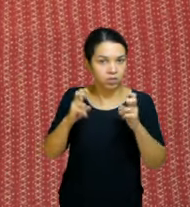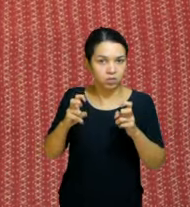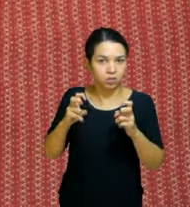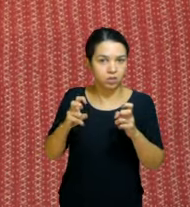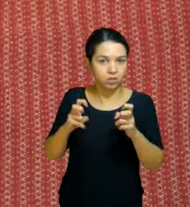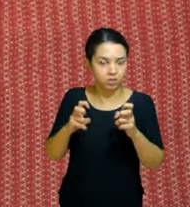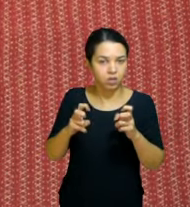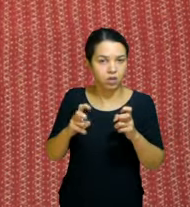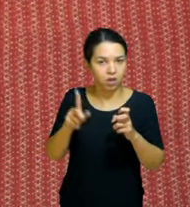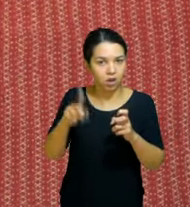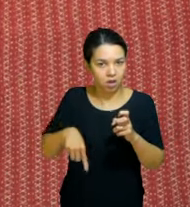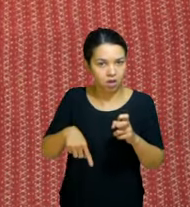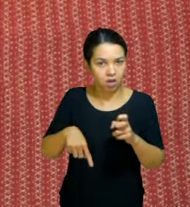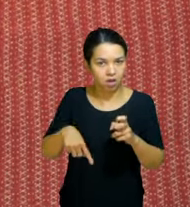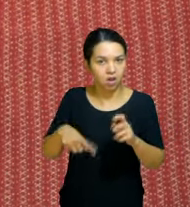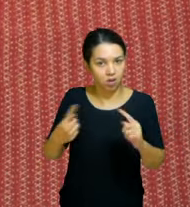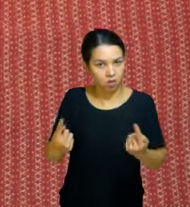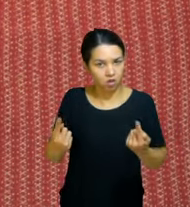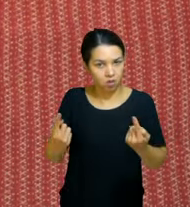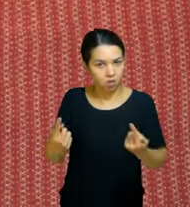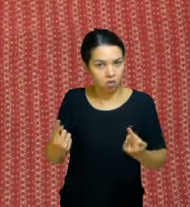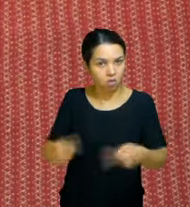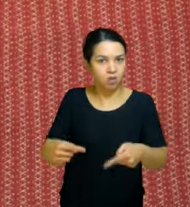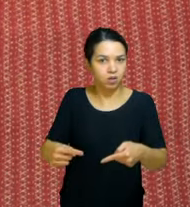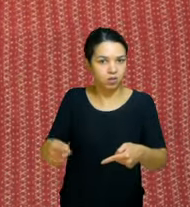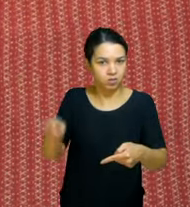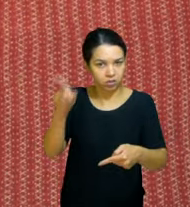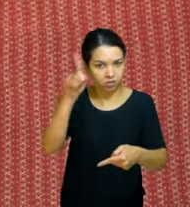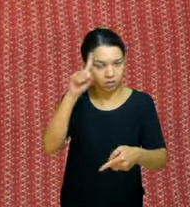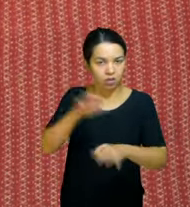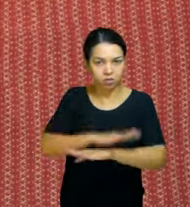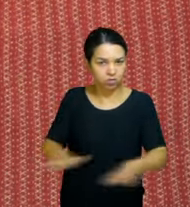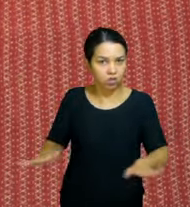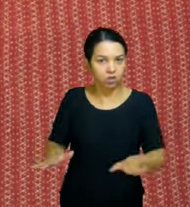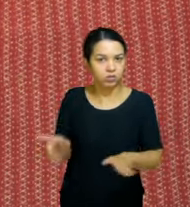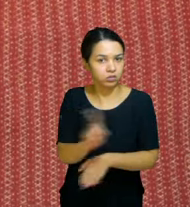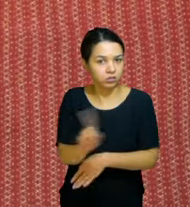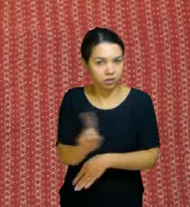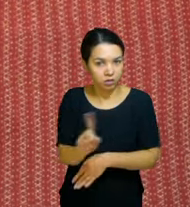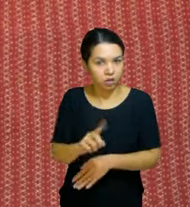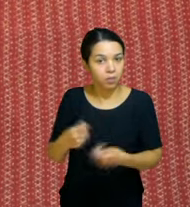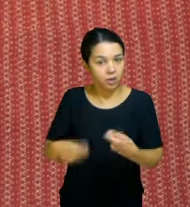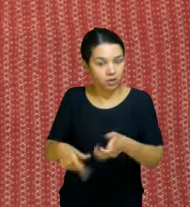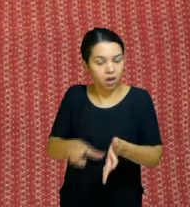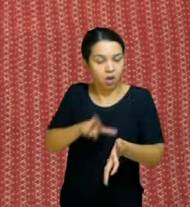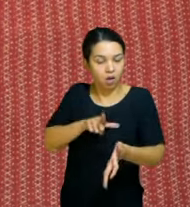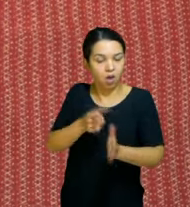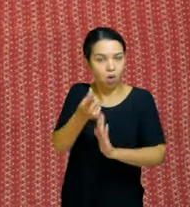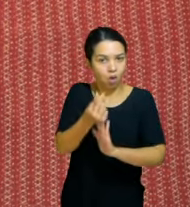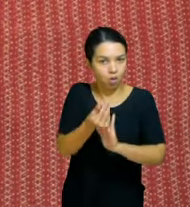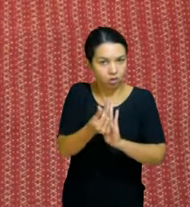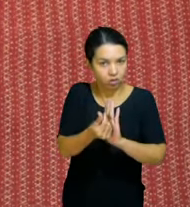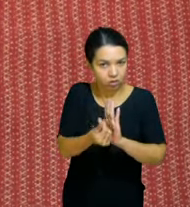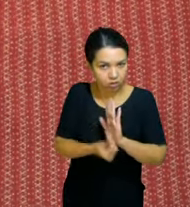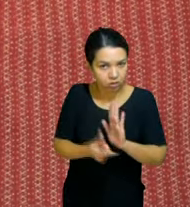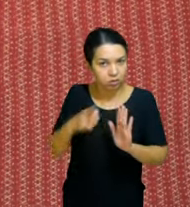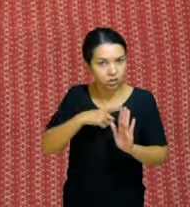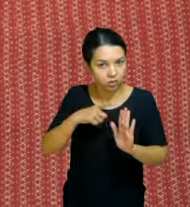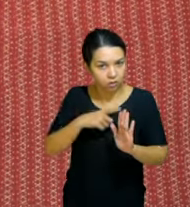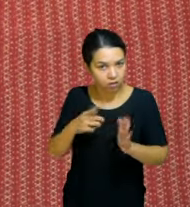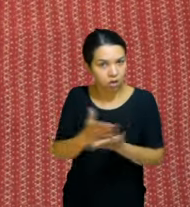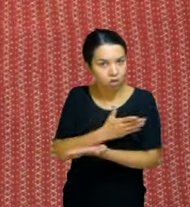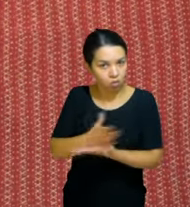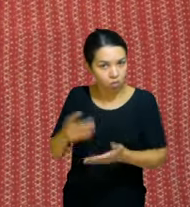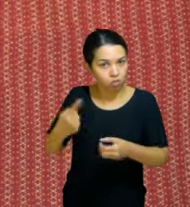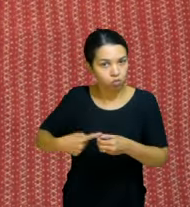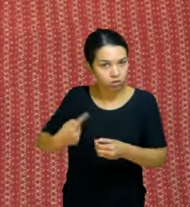na questão da competição e competir, e deu. Existe toda uma questão orçamentária que é envolvida. Alguns municípios